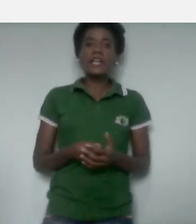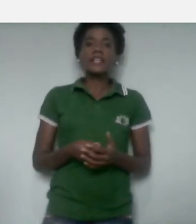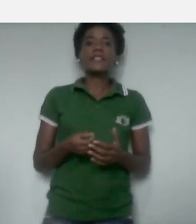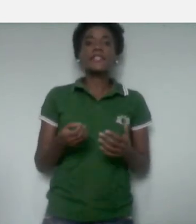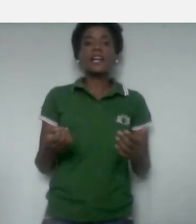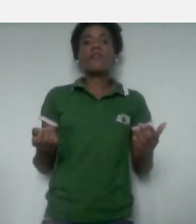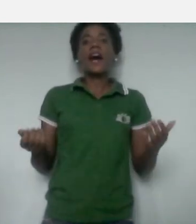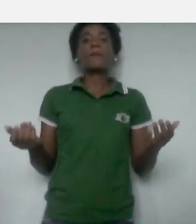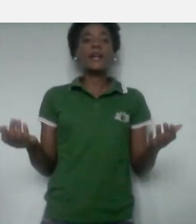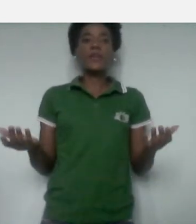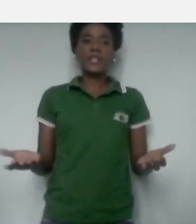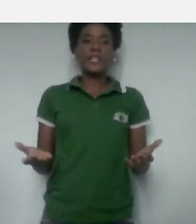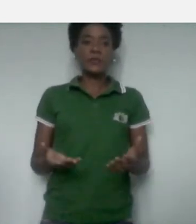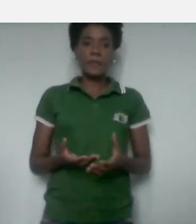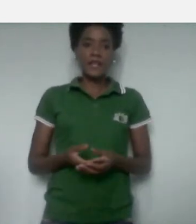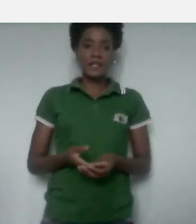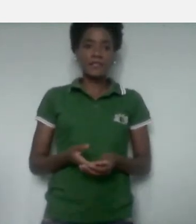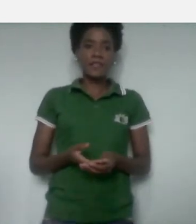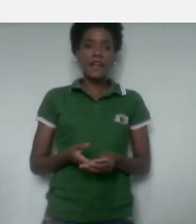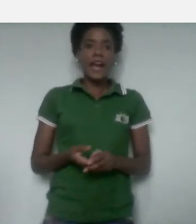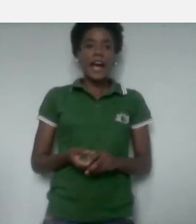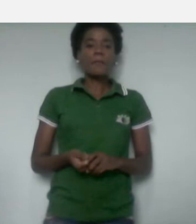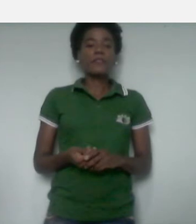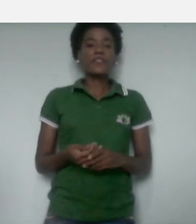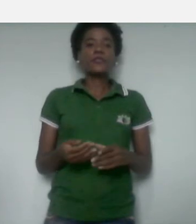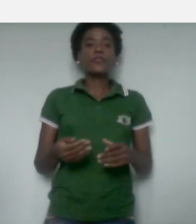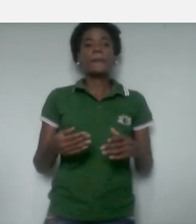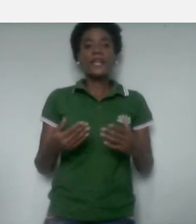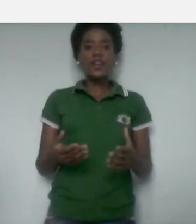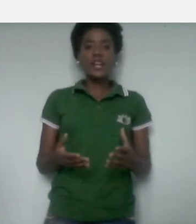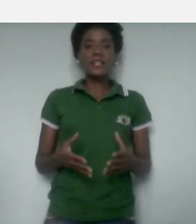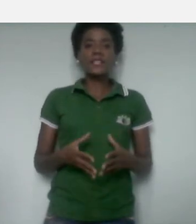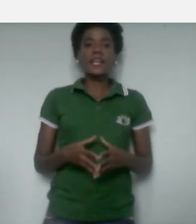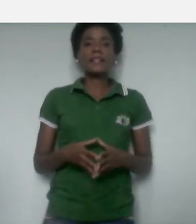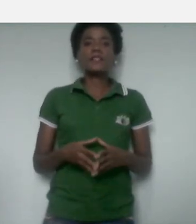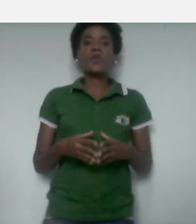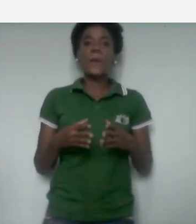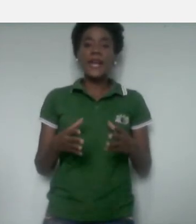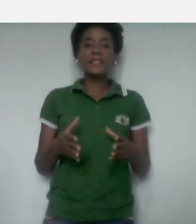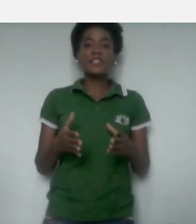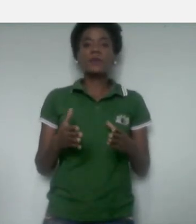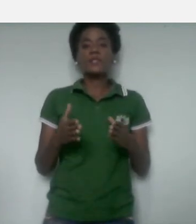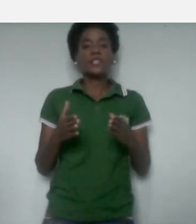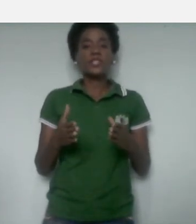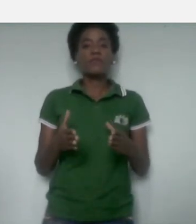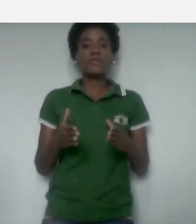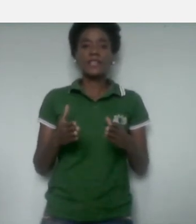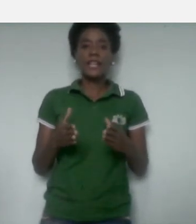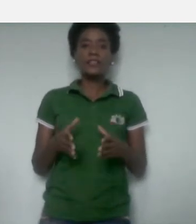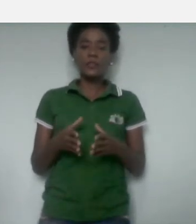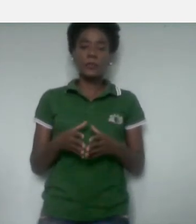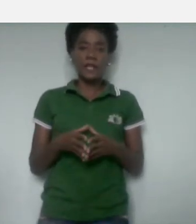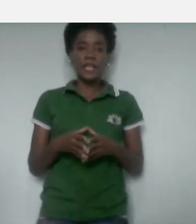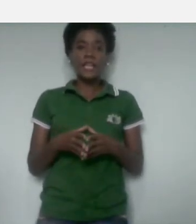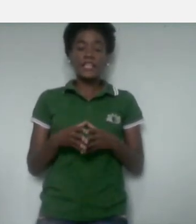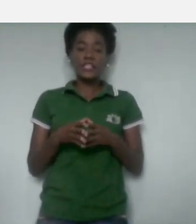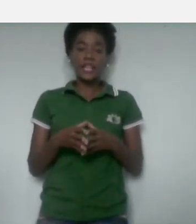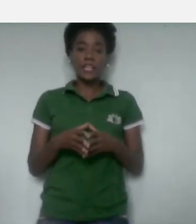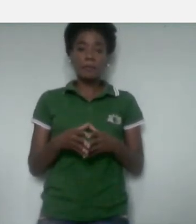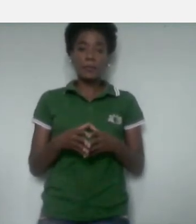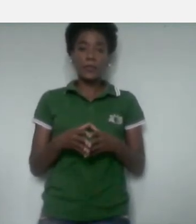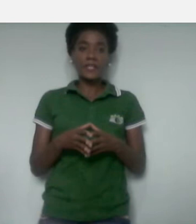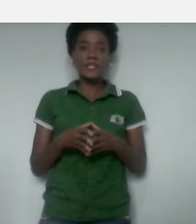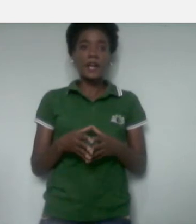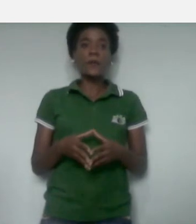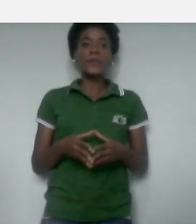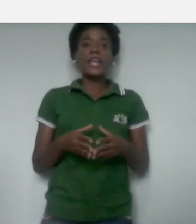municípios, que são a maioria no país. A prefeitura, bem organizada, com metas e objetivos centrados no bem-estar